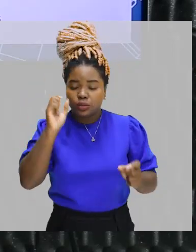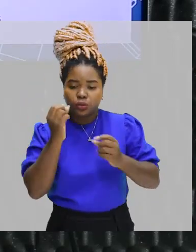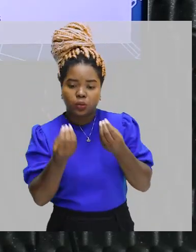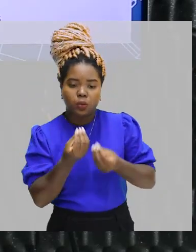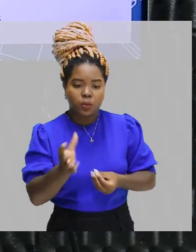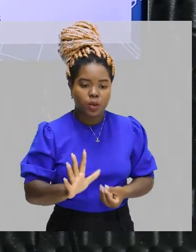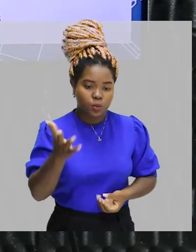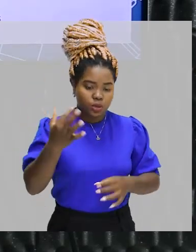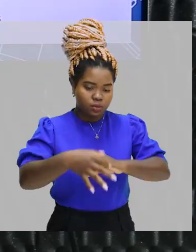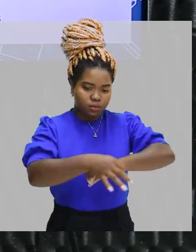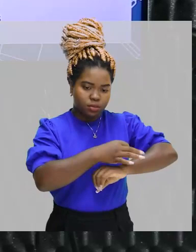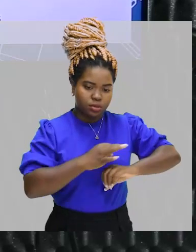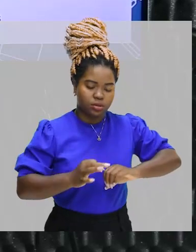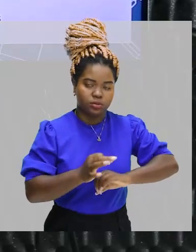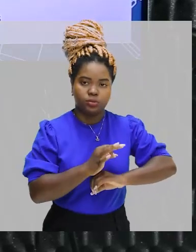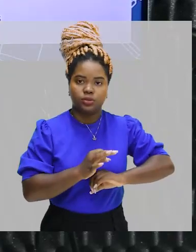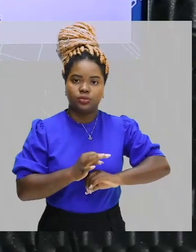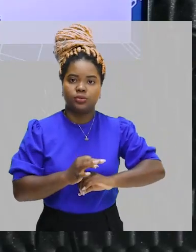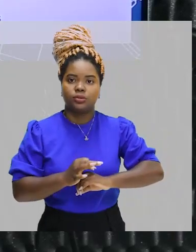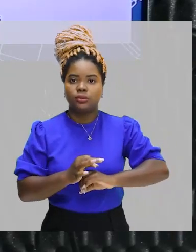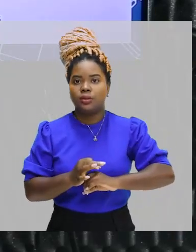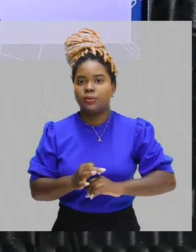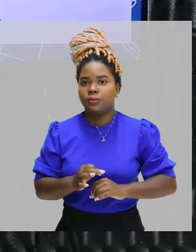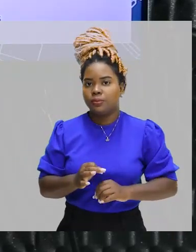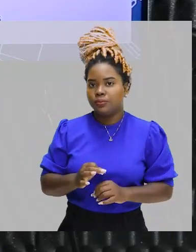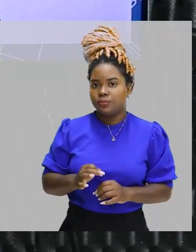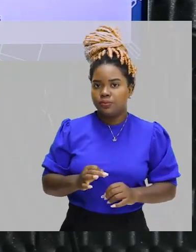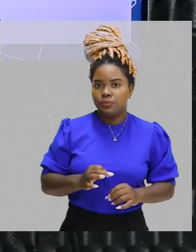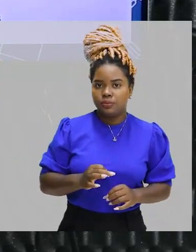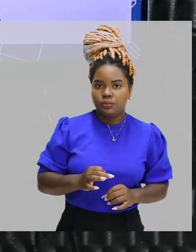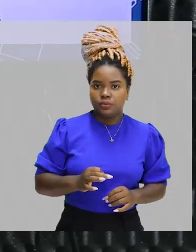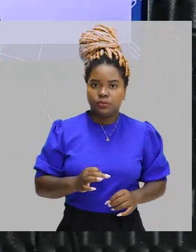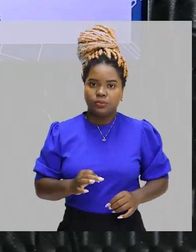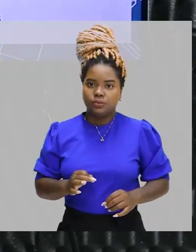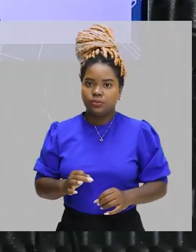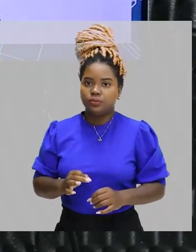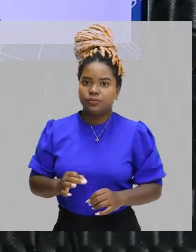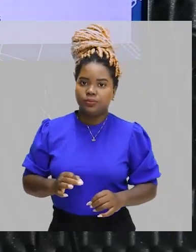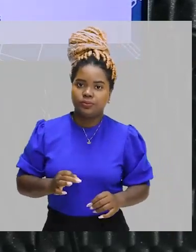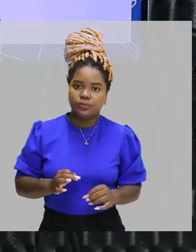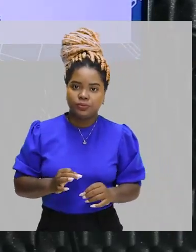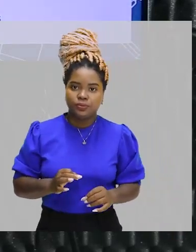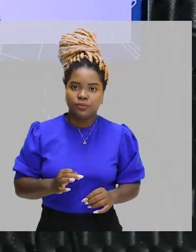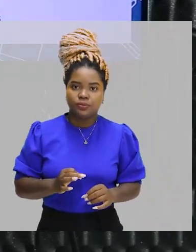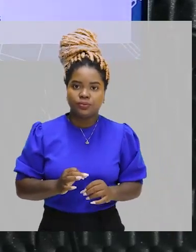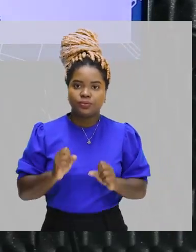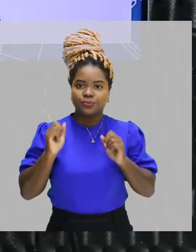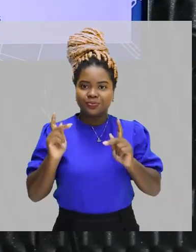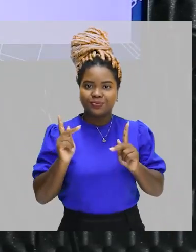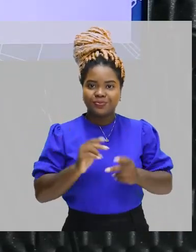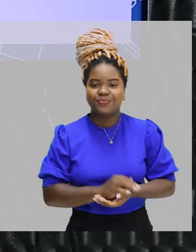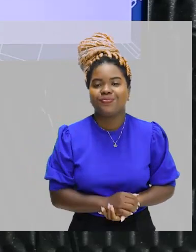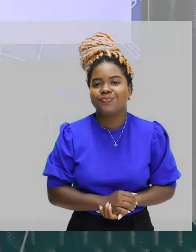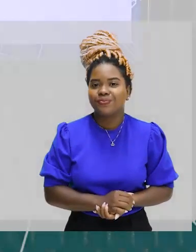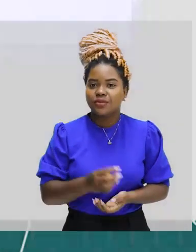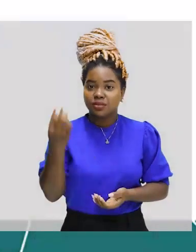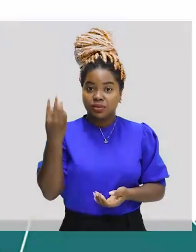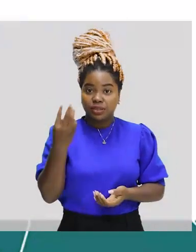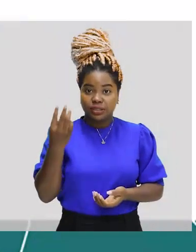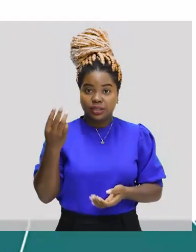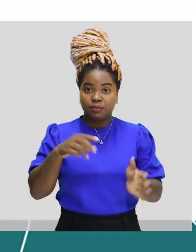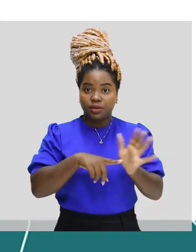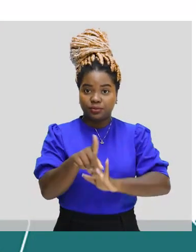essas partículas, certo? Ali é justamente para a gente observar essas partículas subatômicas, tá ok? Então vamos para a questão